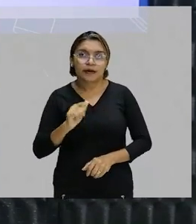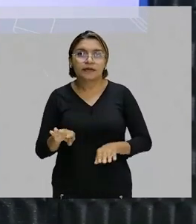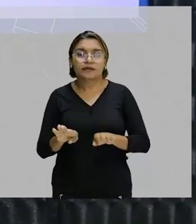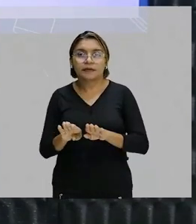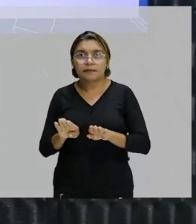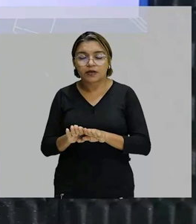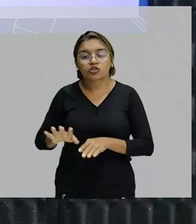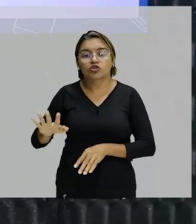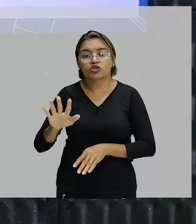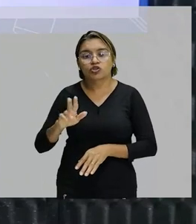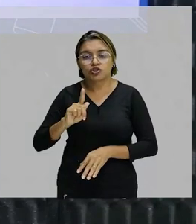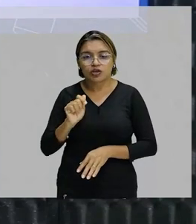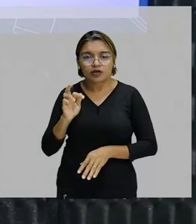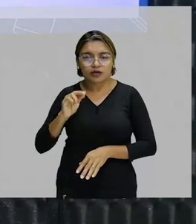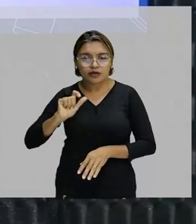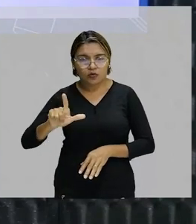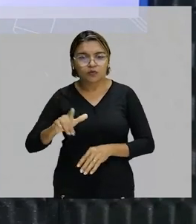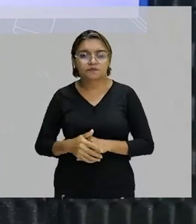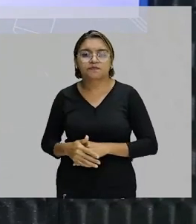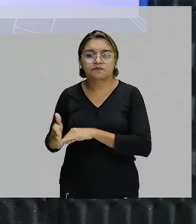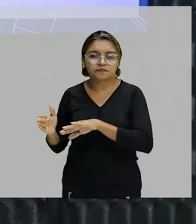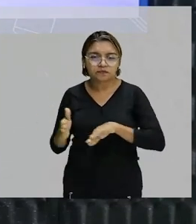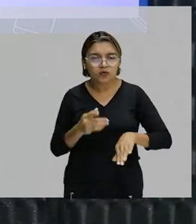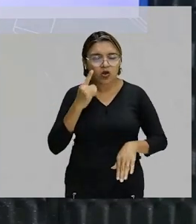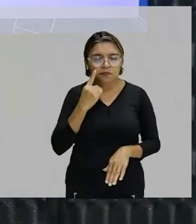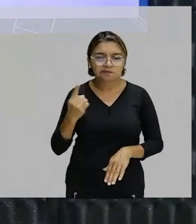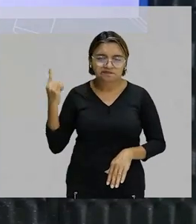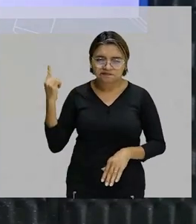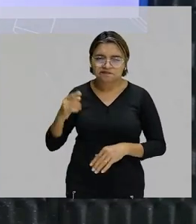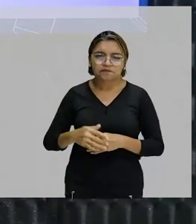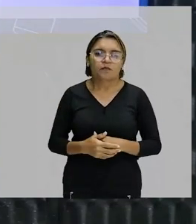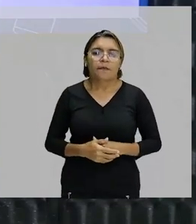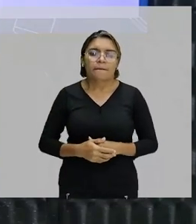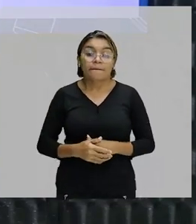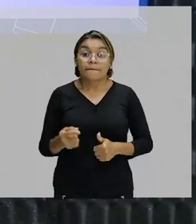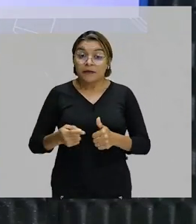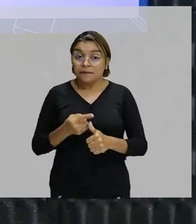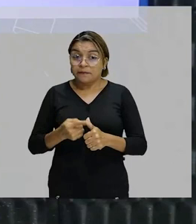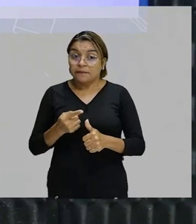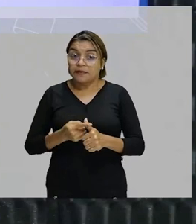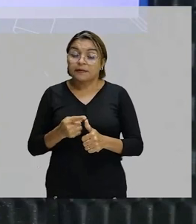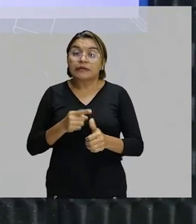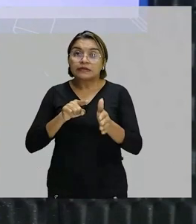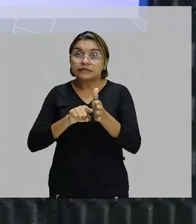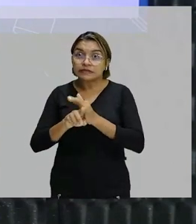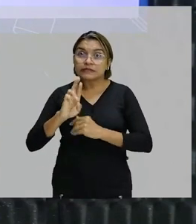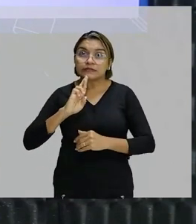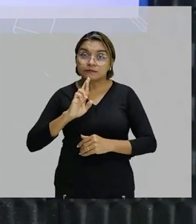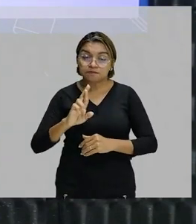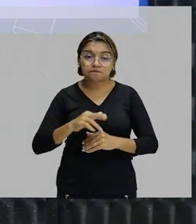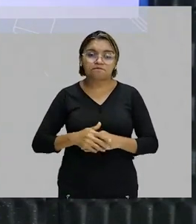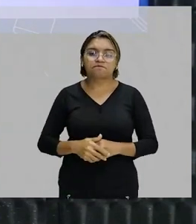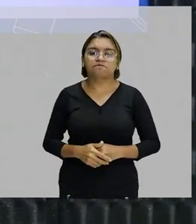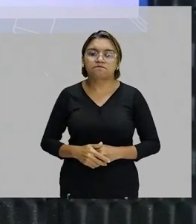pa vamos passar agora tá para exercícios comentados aqui no primeiro exercício comentado eu preciso